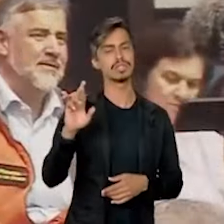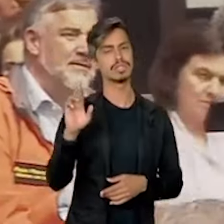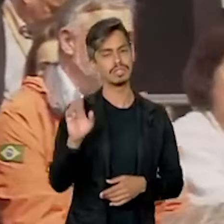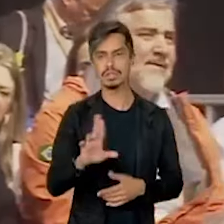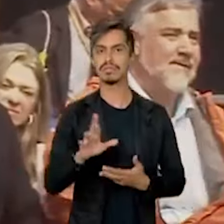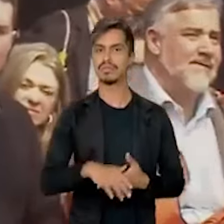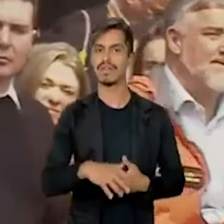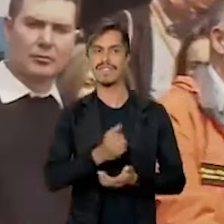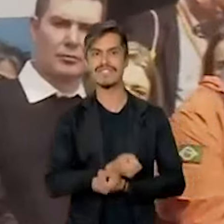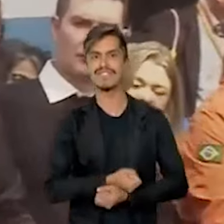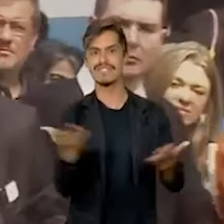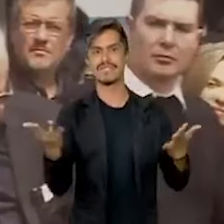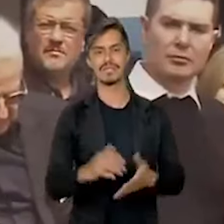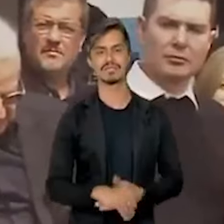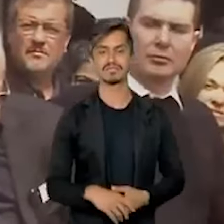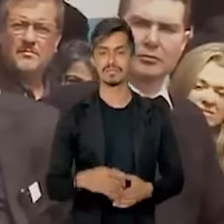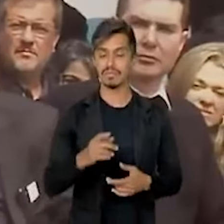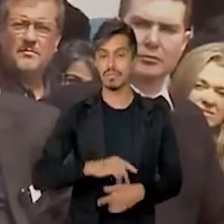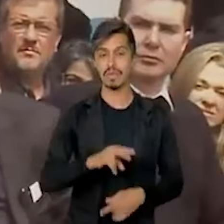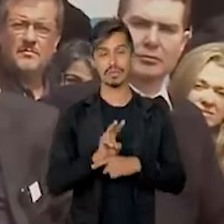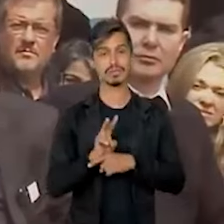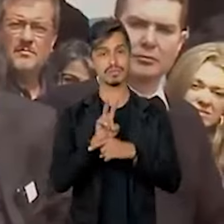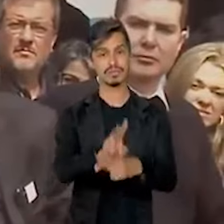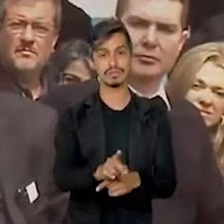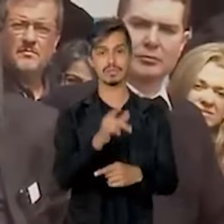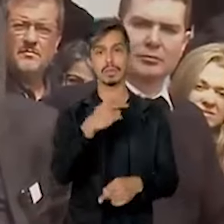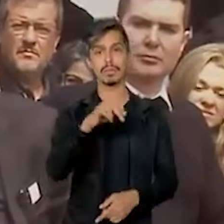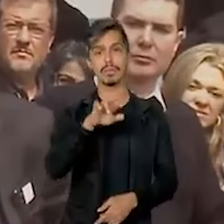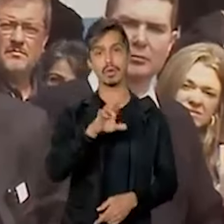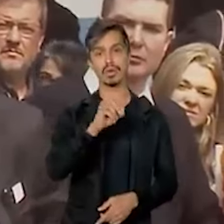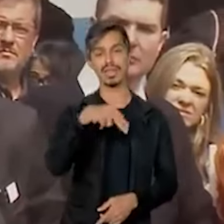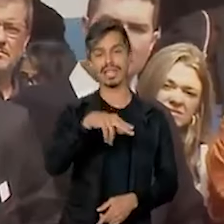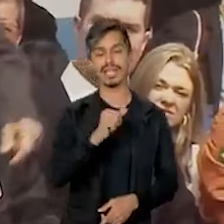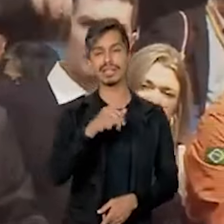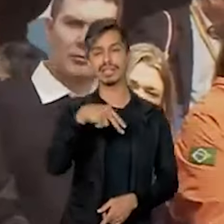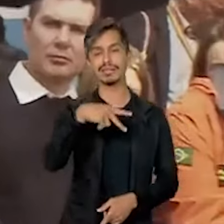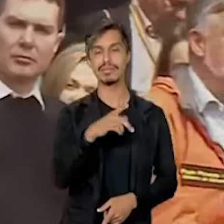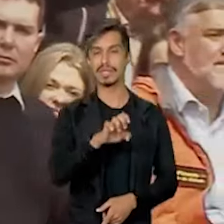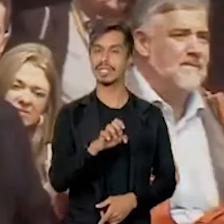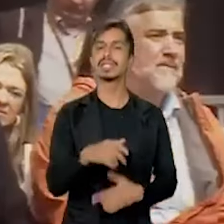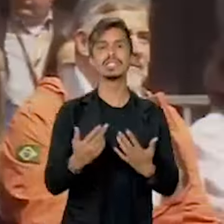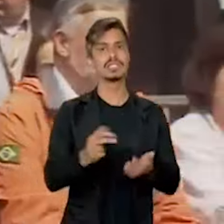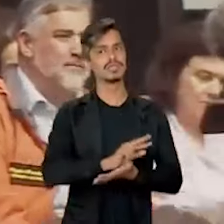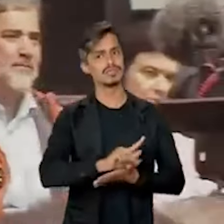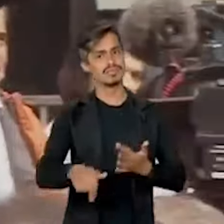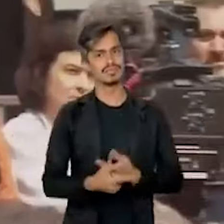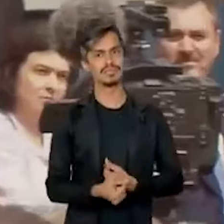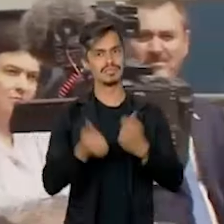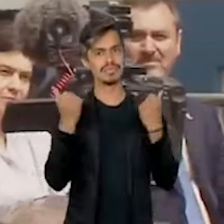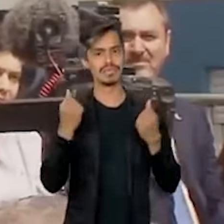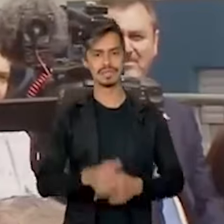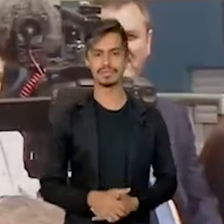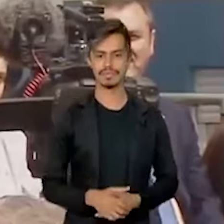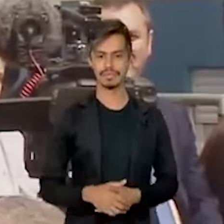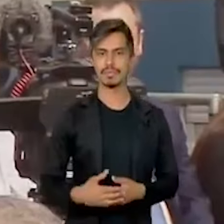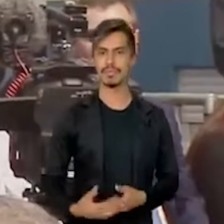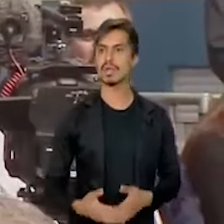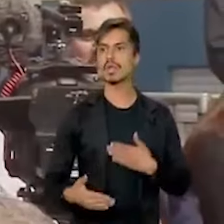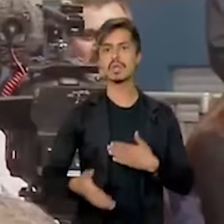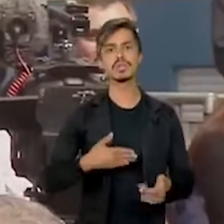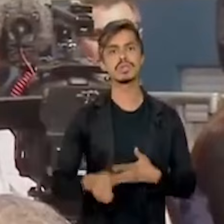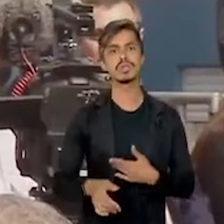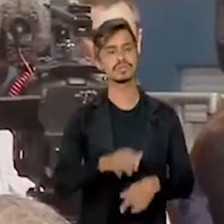de pessoas receberam o crédito no Pronamp? Foi muita coisa, mas muita coisa. Coisa que jamais foi feita para qualquer